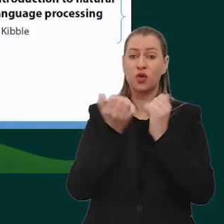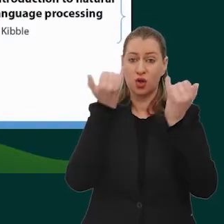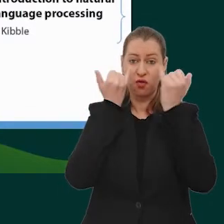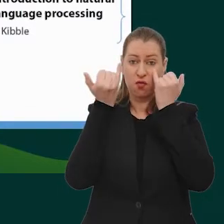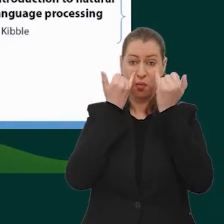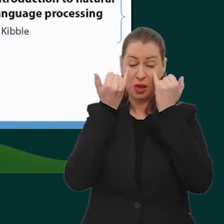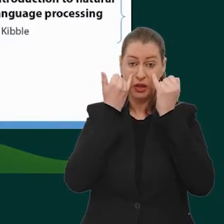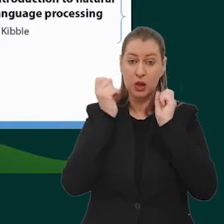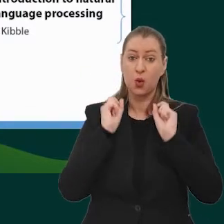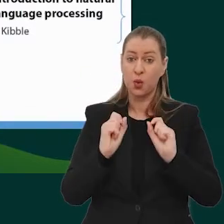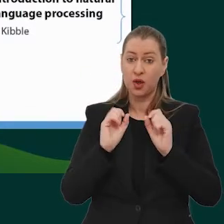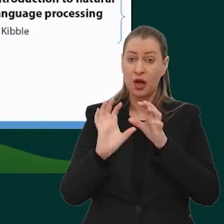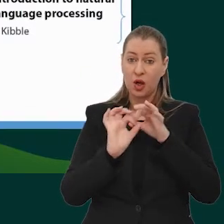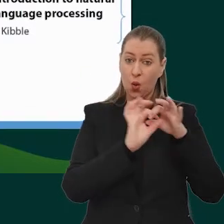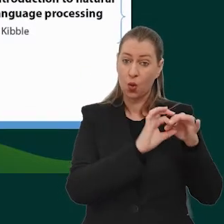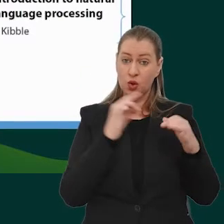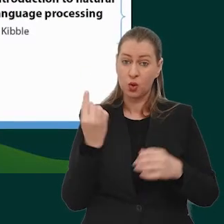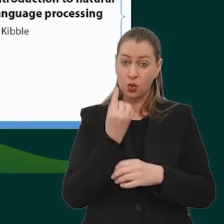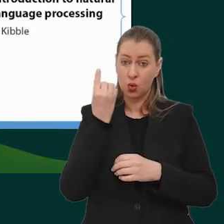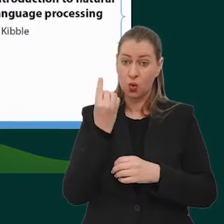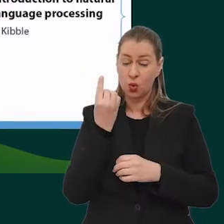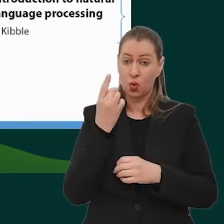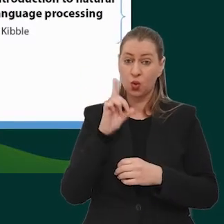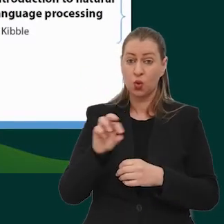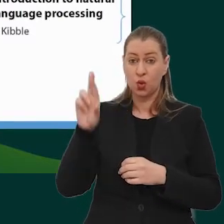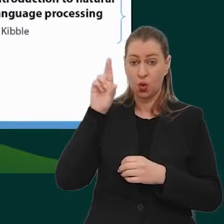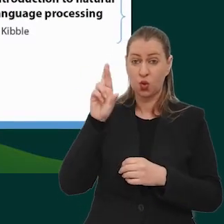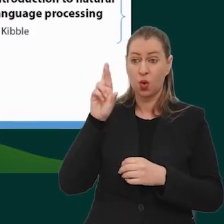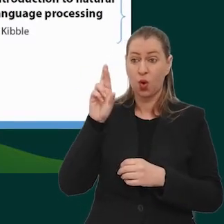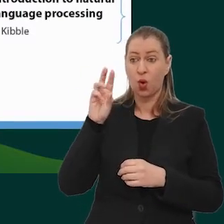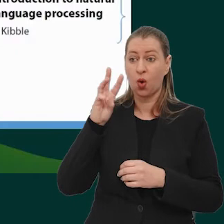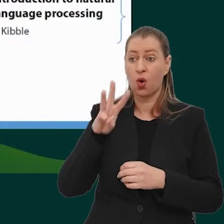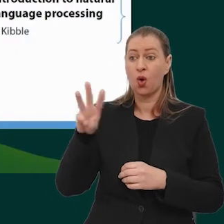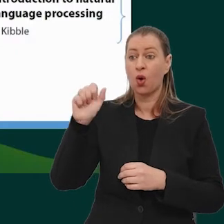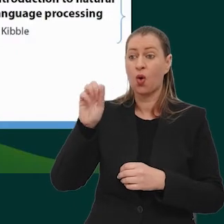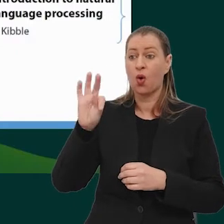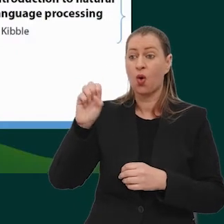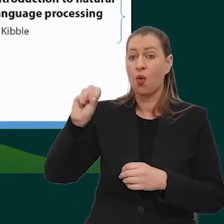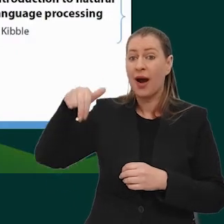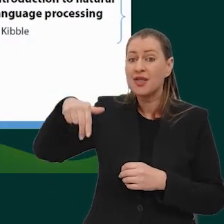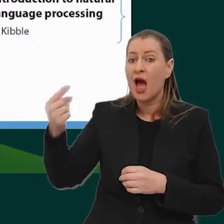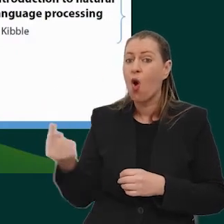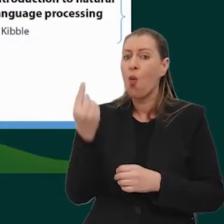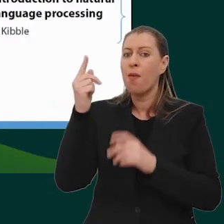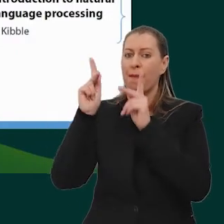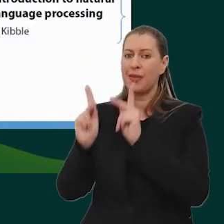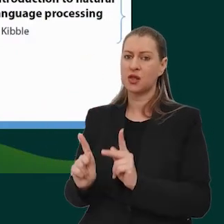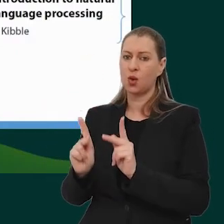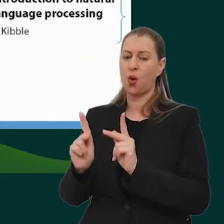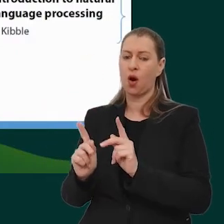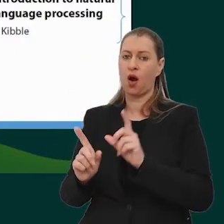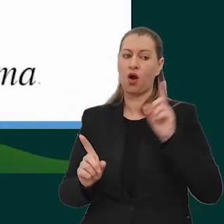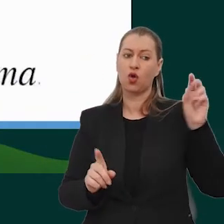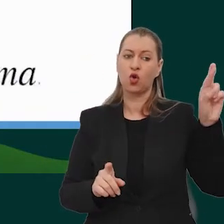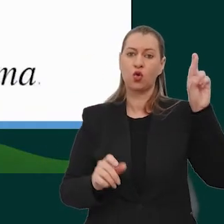informação que é um contexto único. O Dr. Watson é uma pessoa, doutor não é algo separado de Watson nesse caso, né?